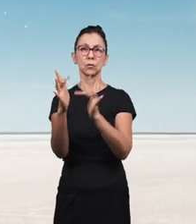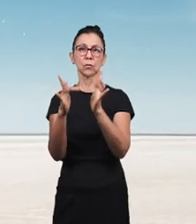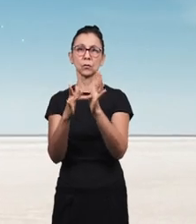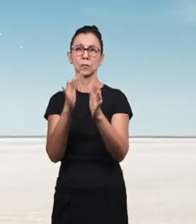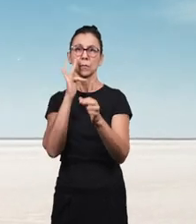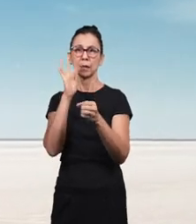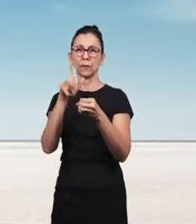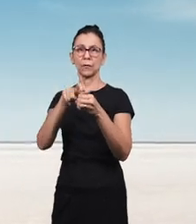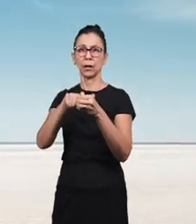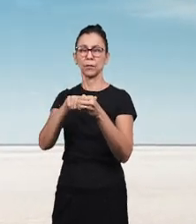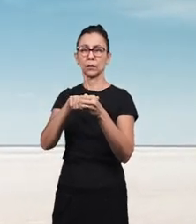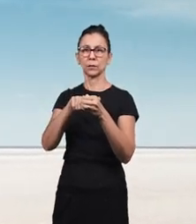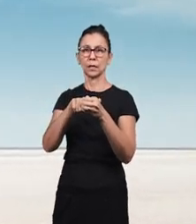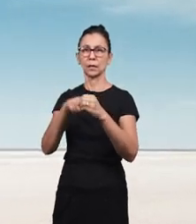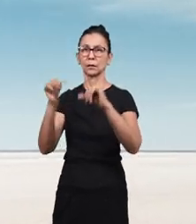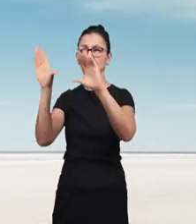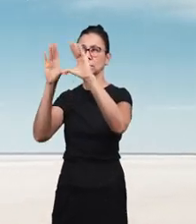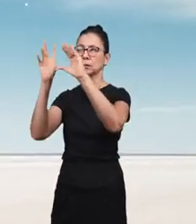vencendo vem